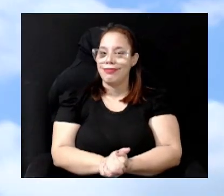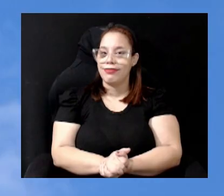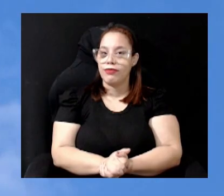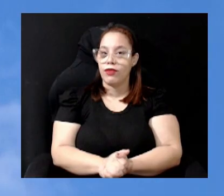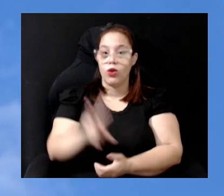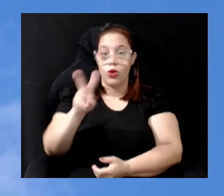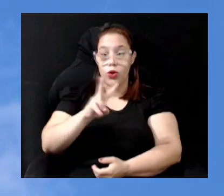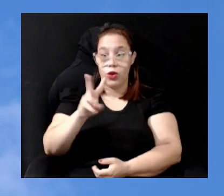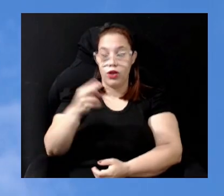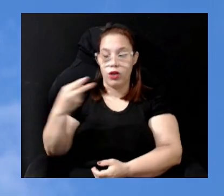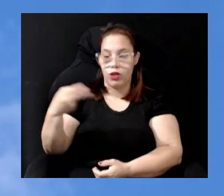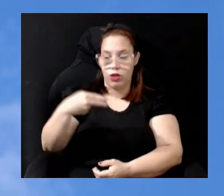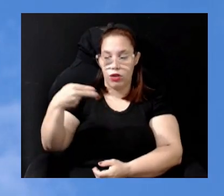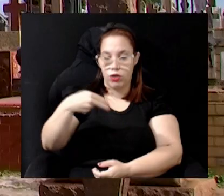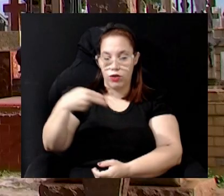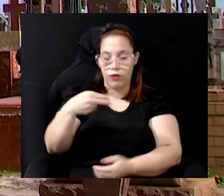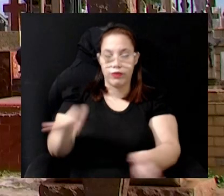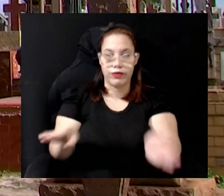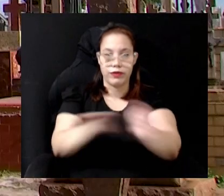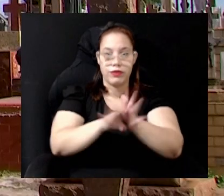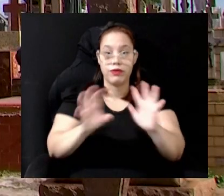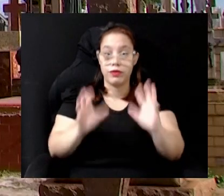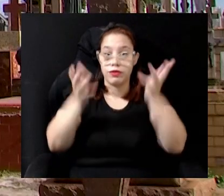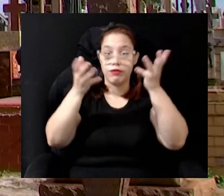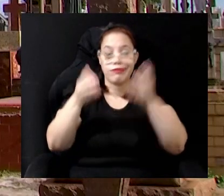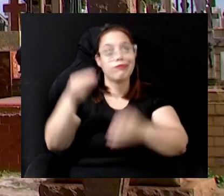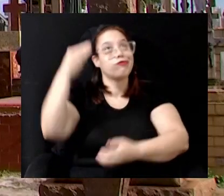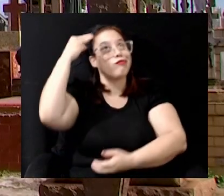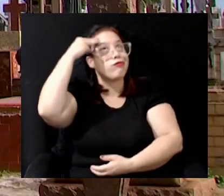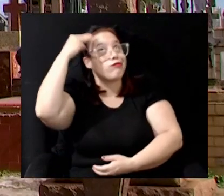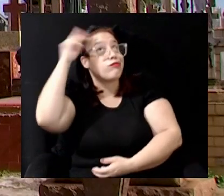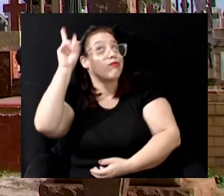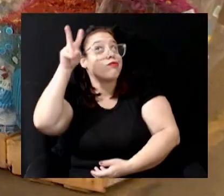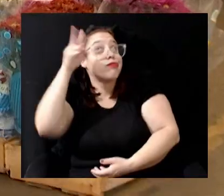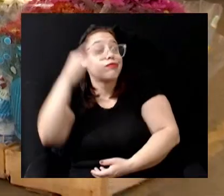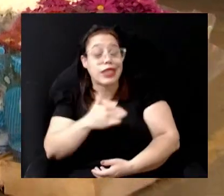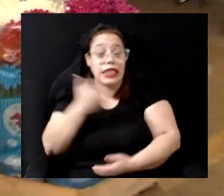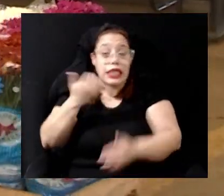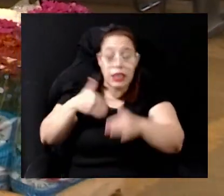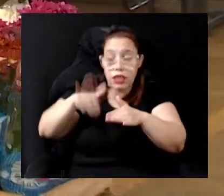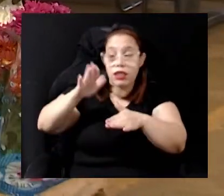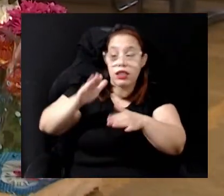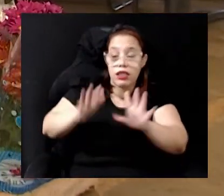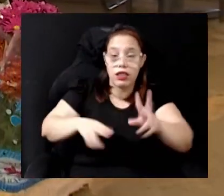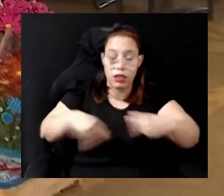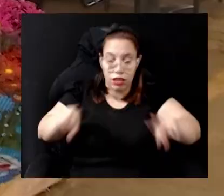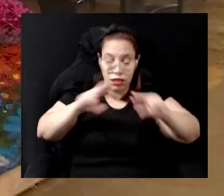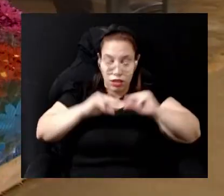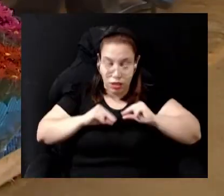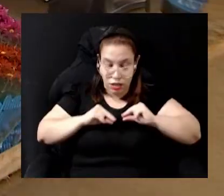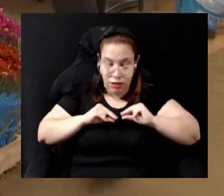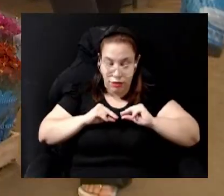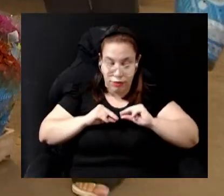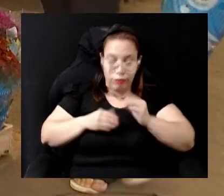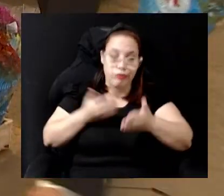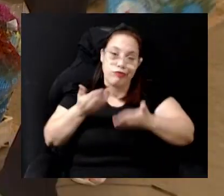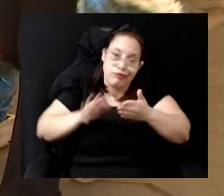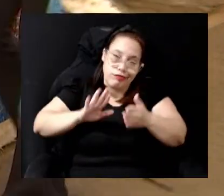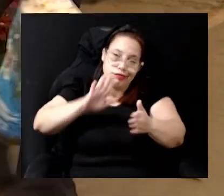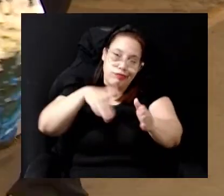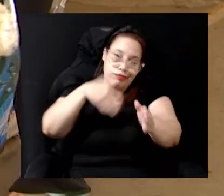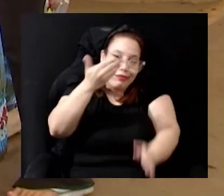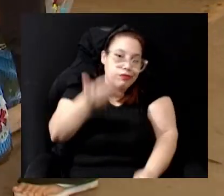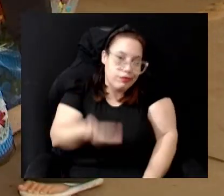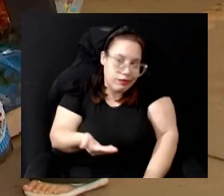2 de novembro chegando e para celebrar a memória e a história de quem já partiu, presentear com buquês é uma singela homenagem